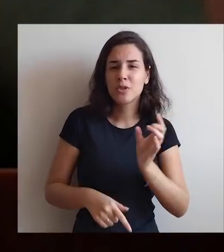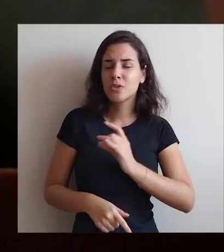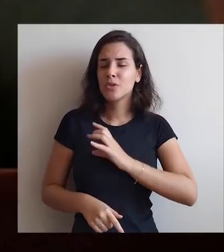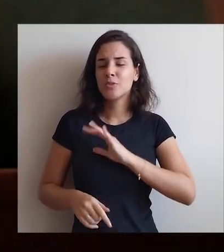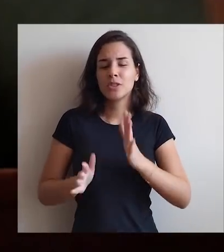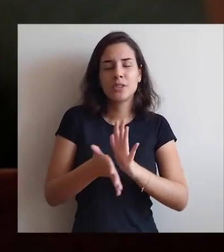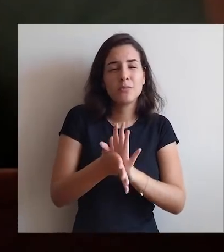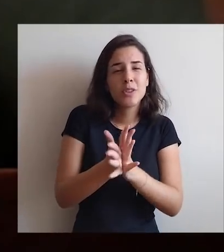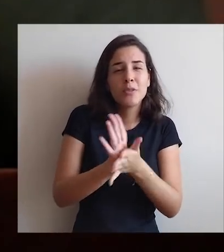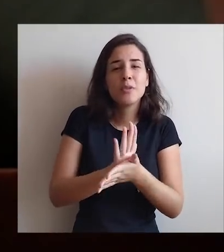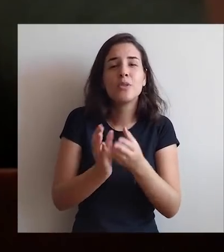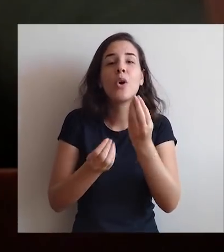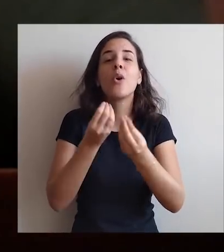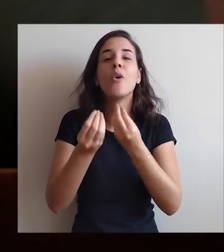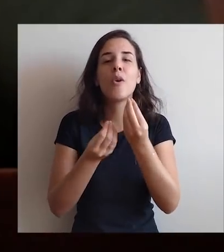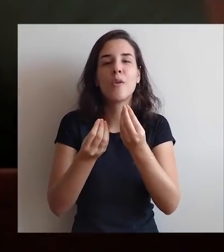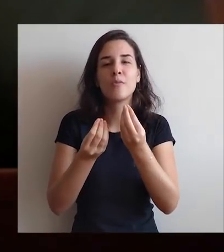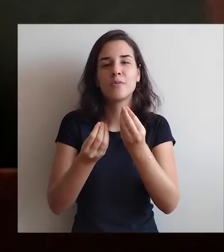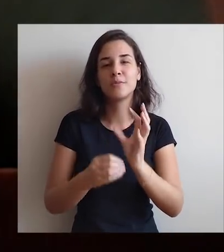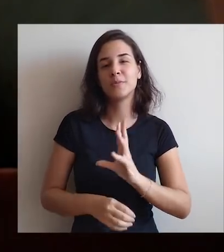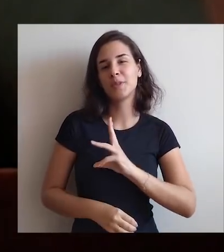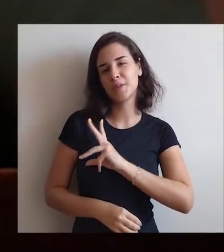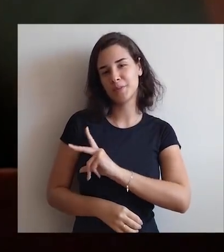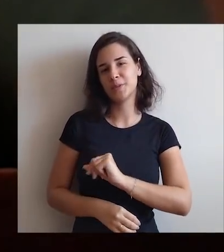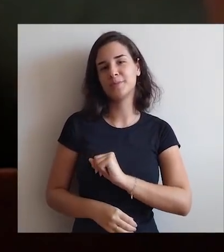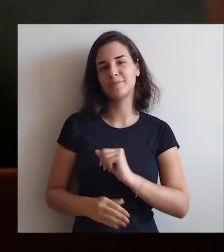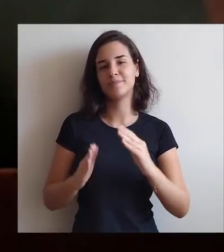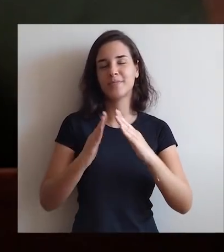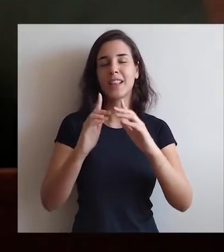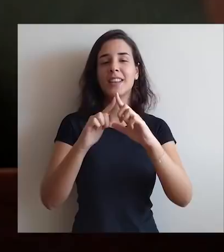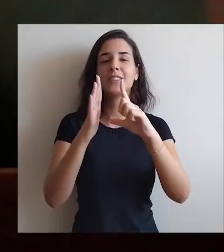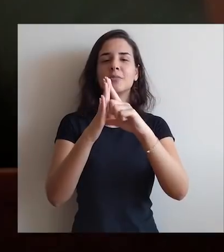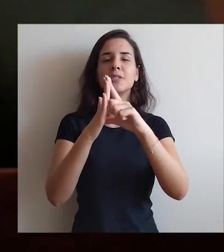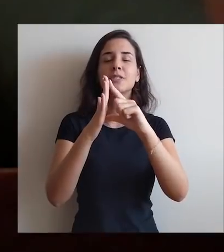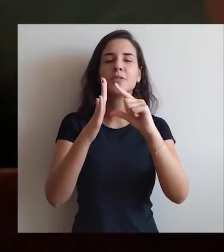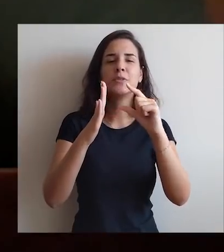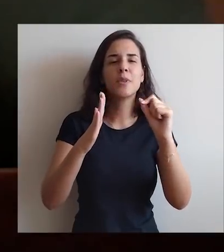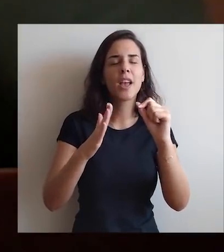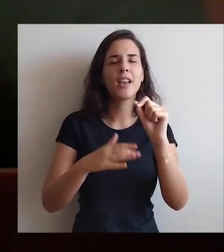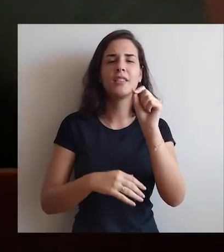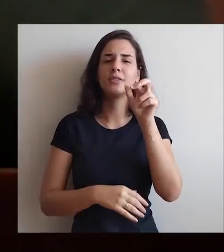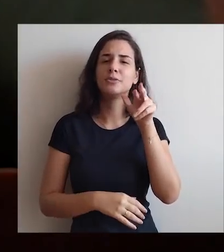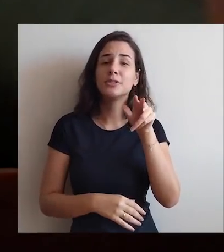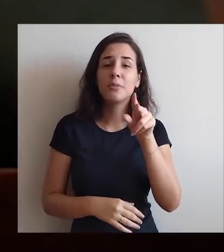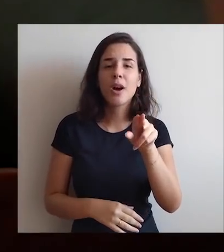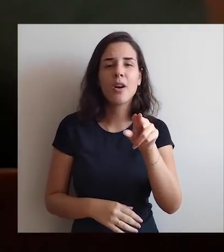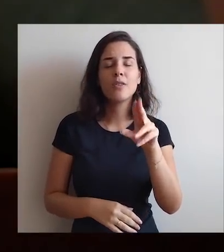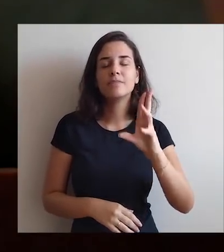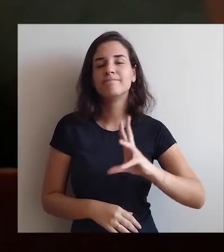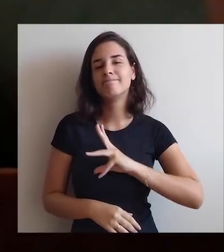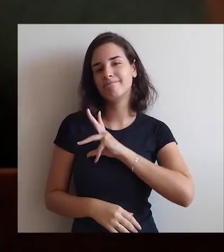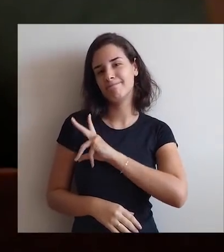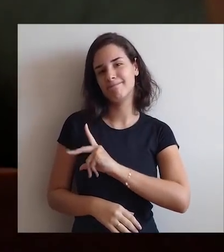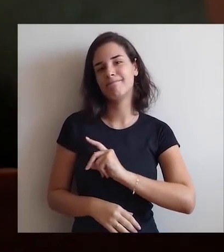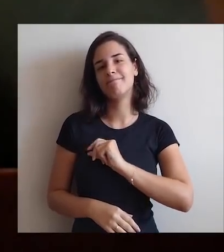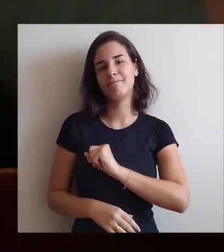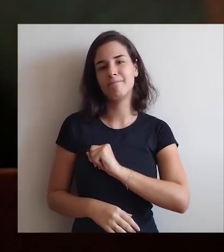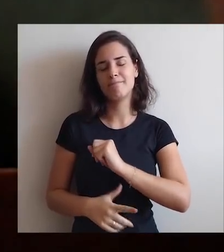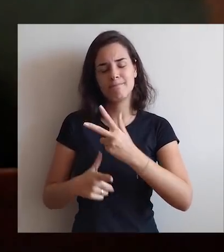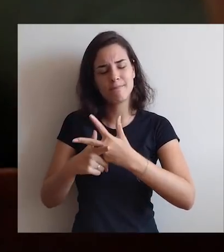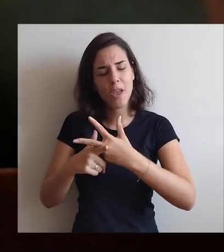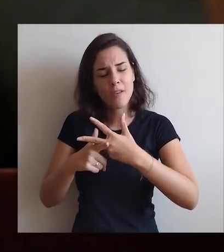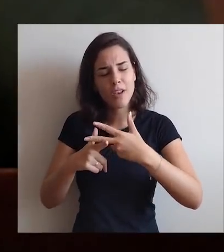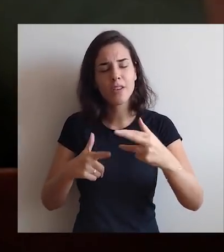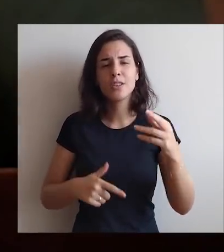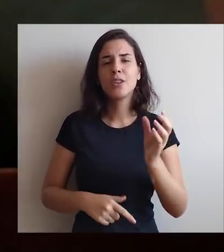precisamos proclamar. Só venceremos os nossos medos e preconceitos através do amor. Que a Igreja Batista